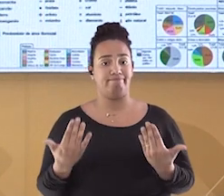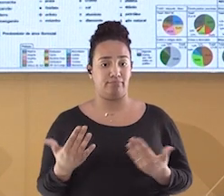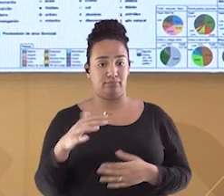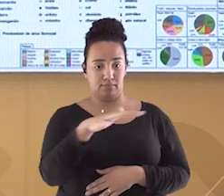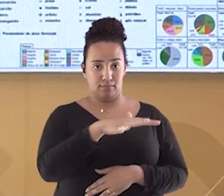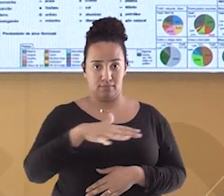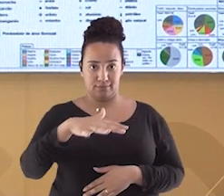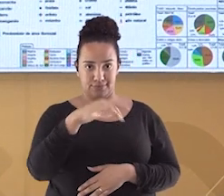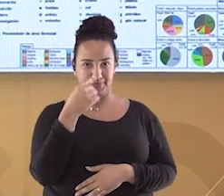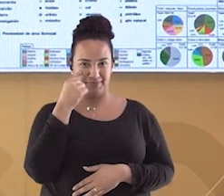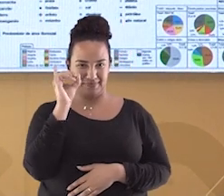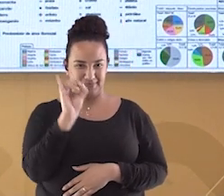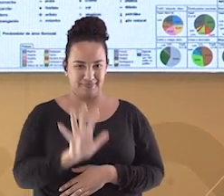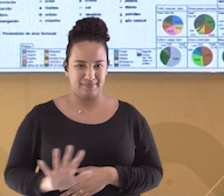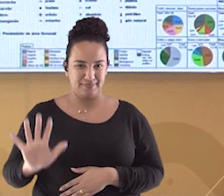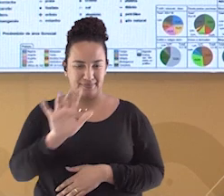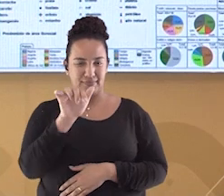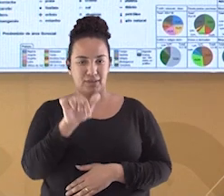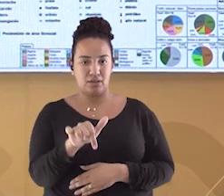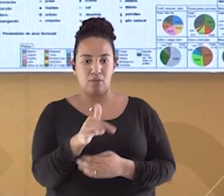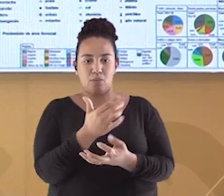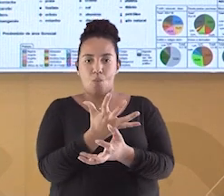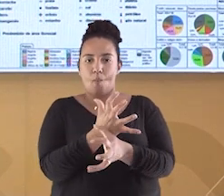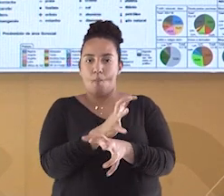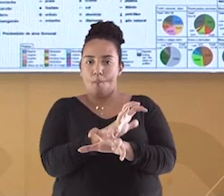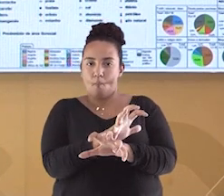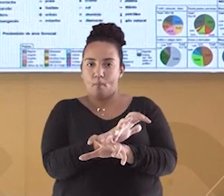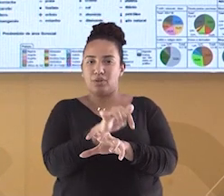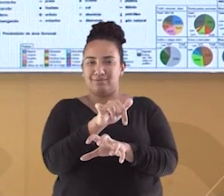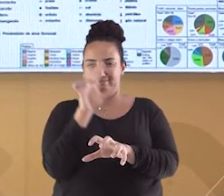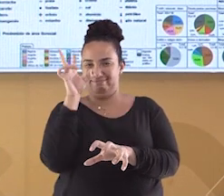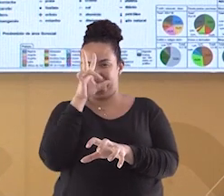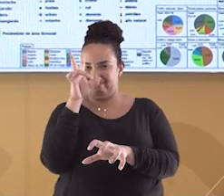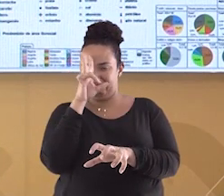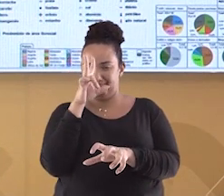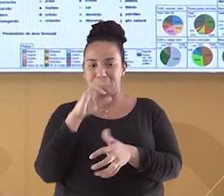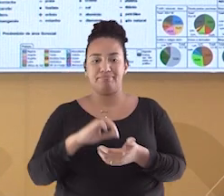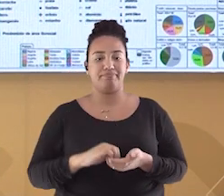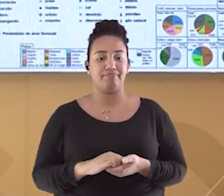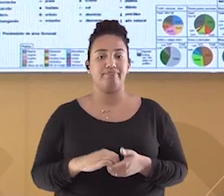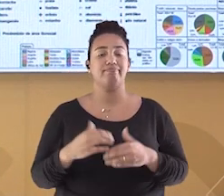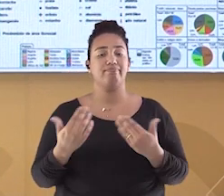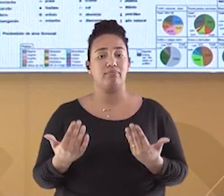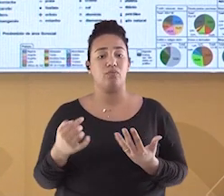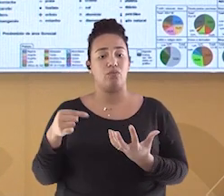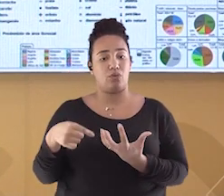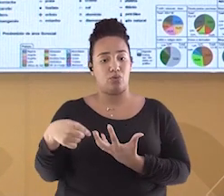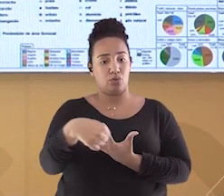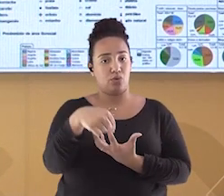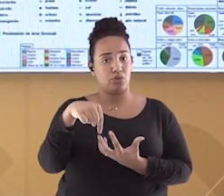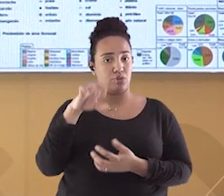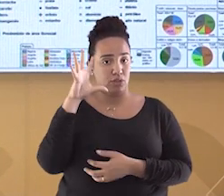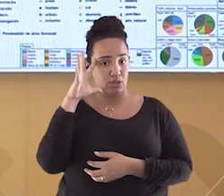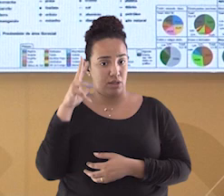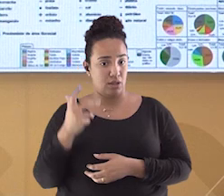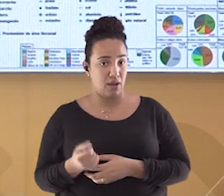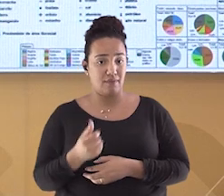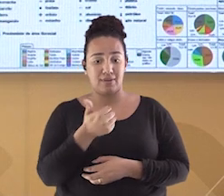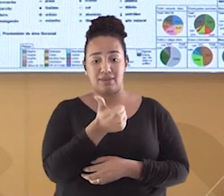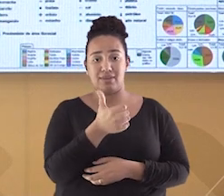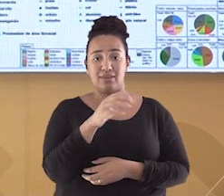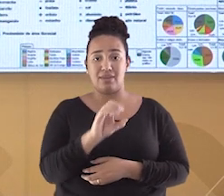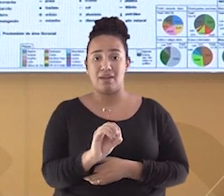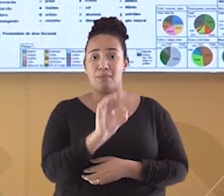região aqui, ela é mais árida e tem o deserto. Inclusive, o continente ele possui 10%